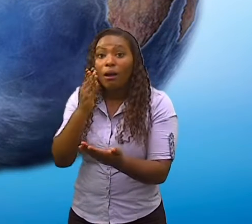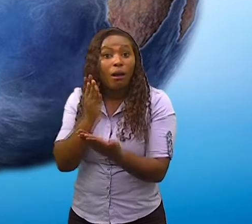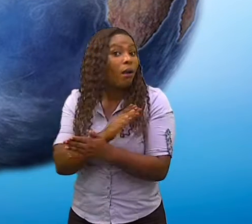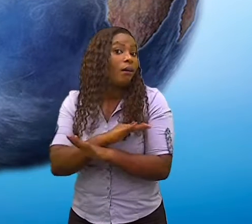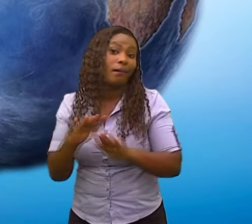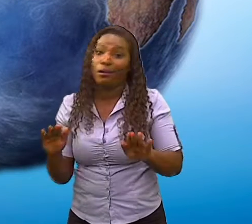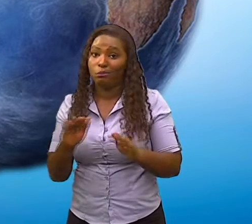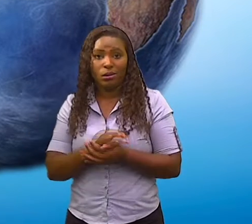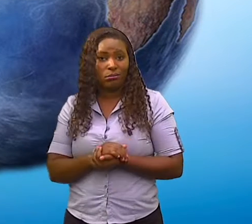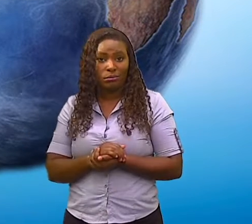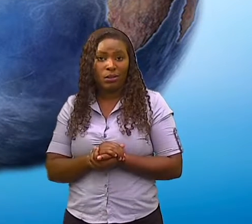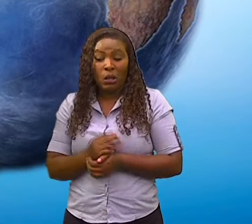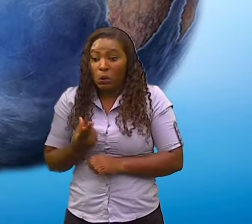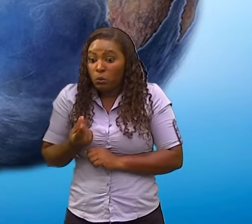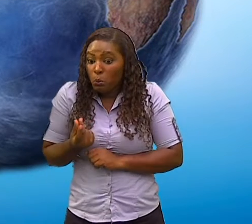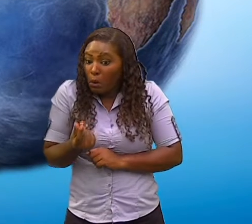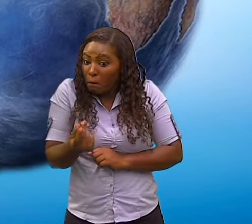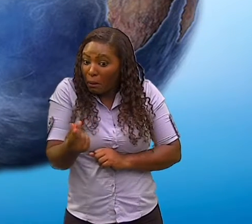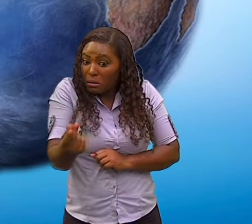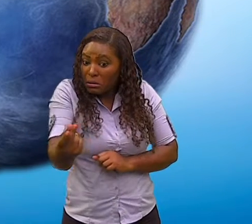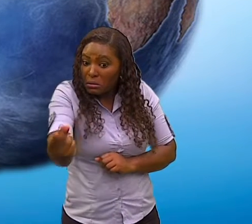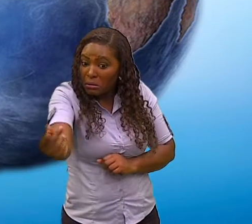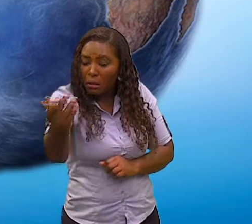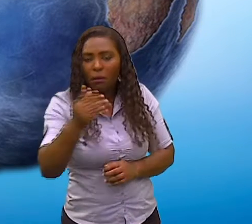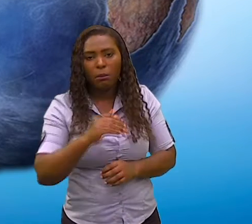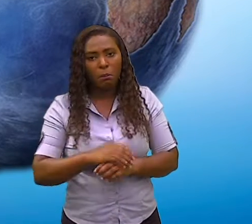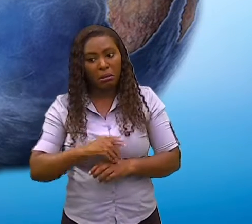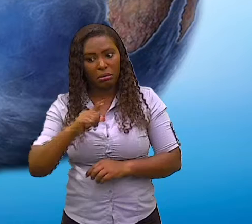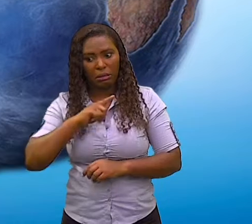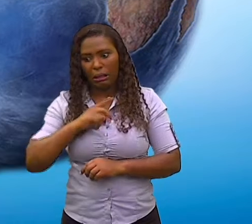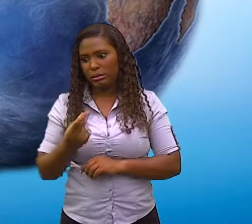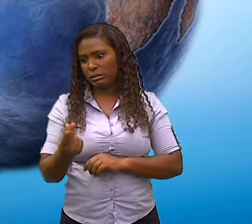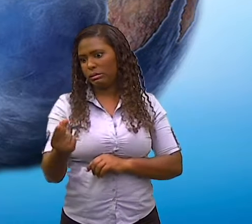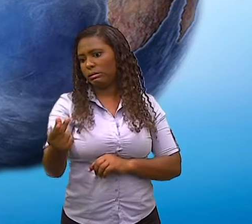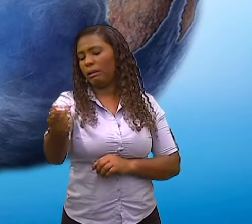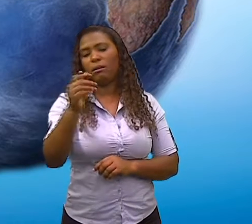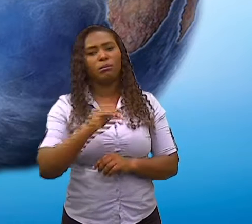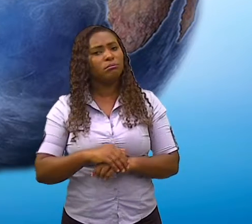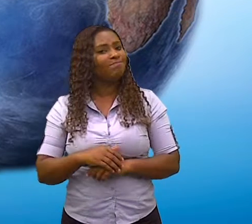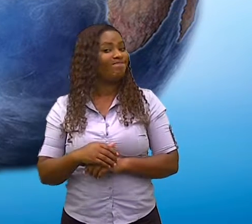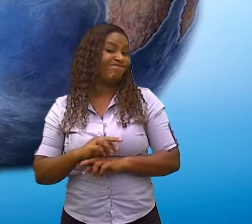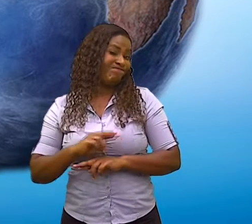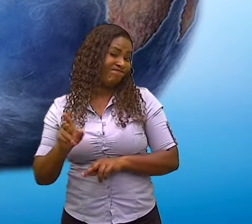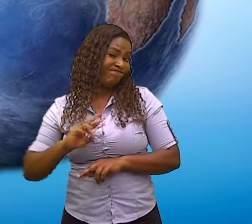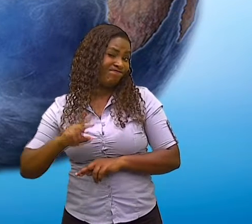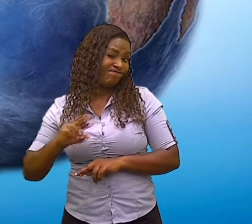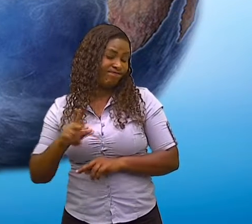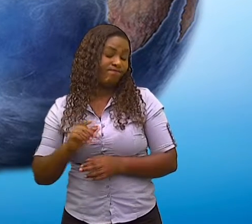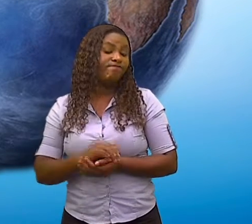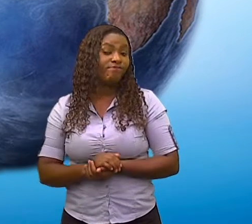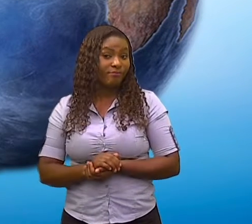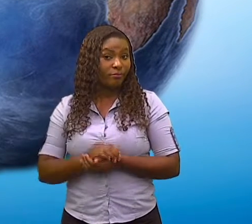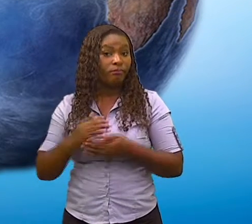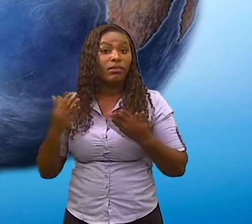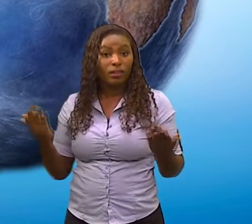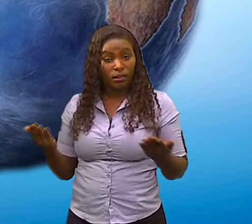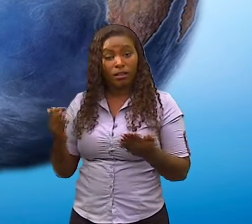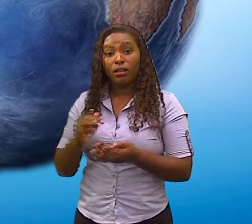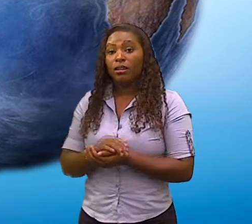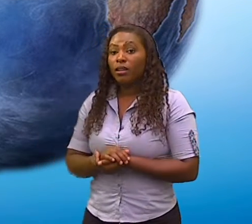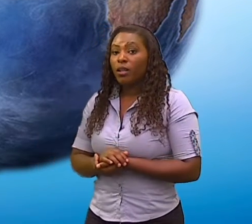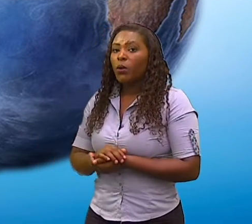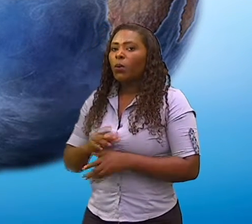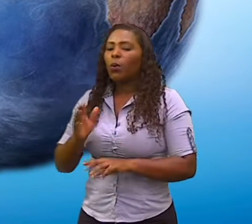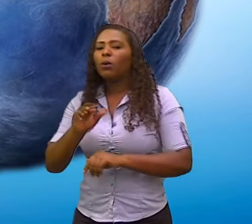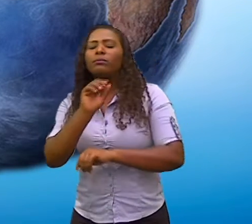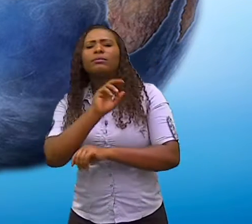tem sustentado o que é chamado o crescimento econômico da sociedade. Nos estudos sobre esse antropocentro, o que é